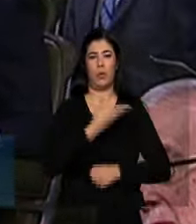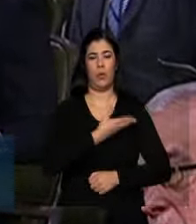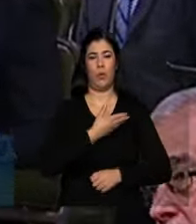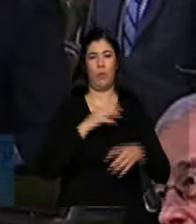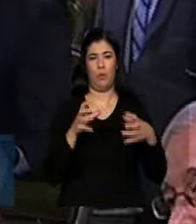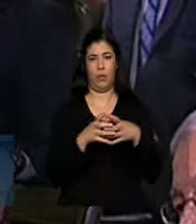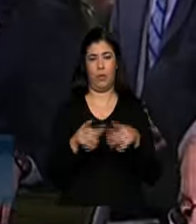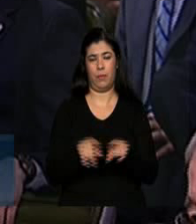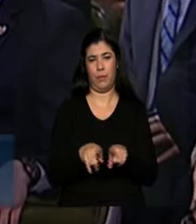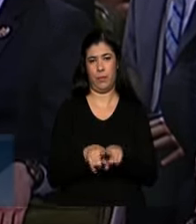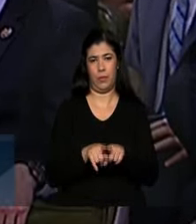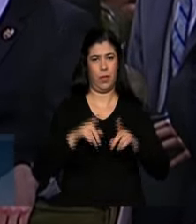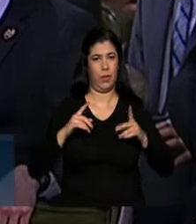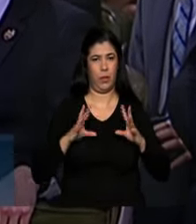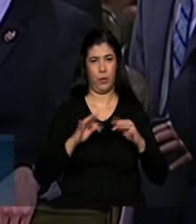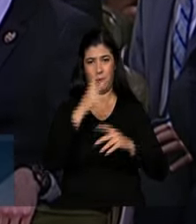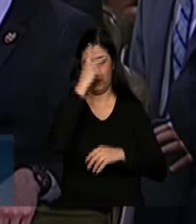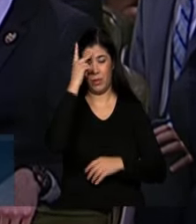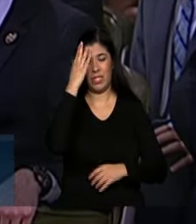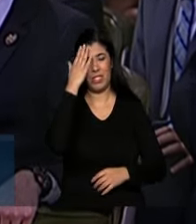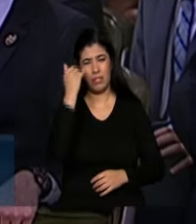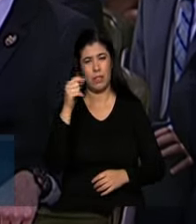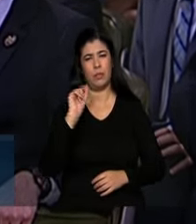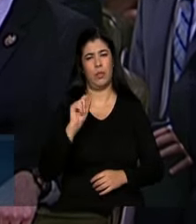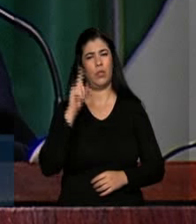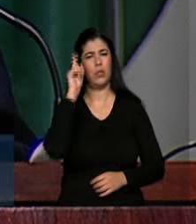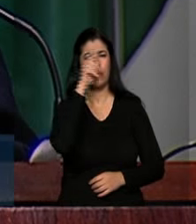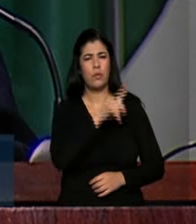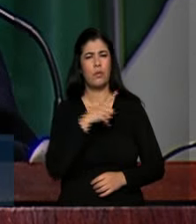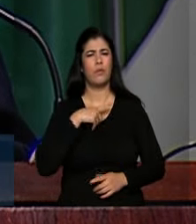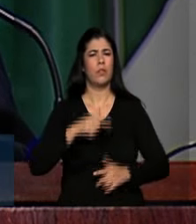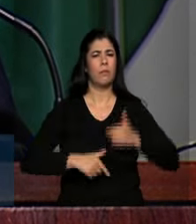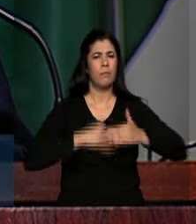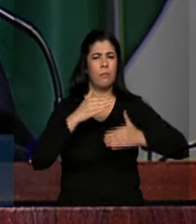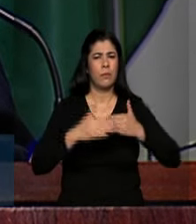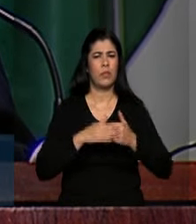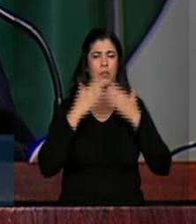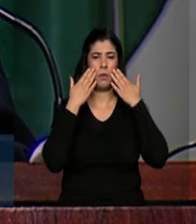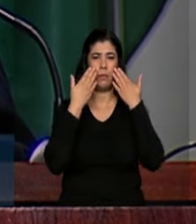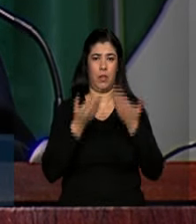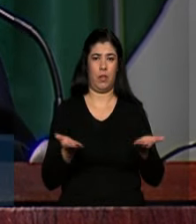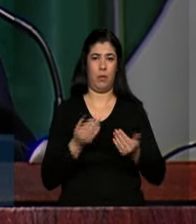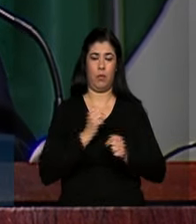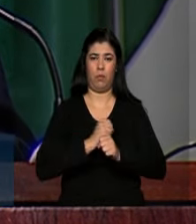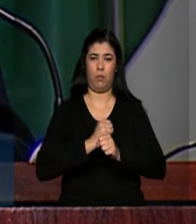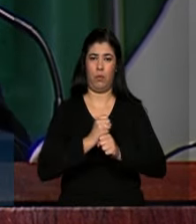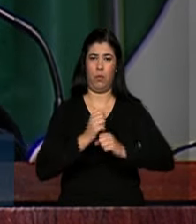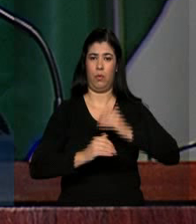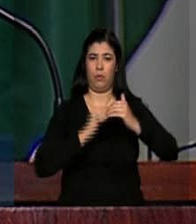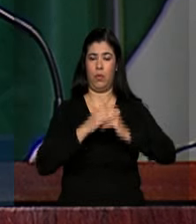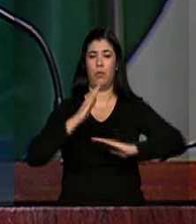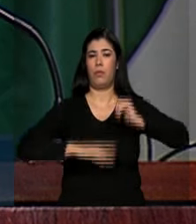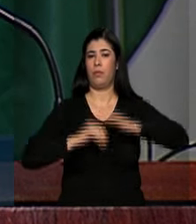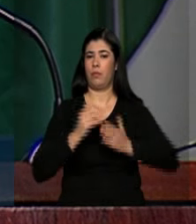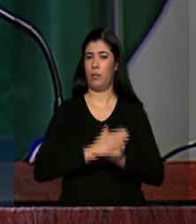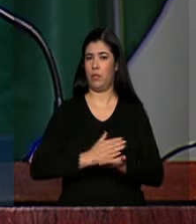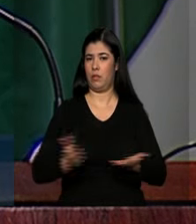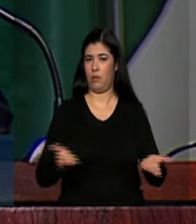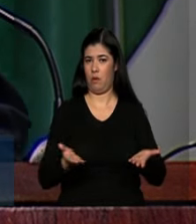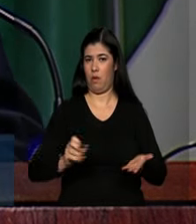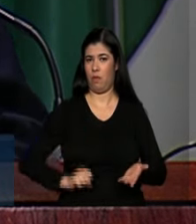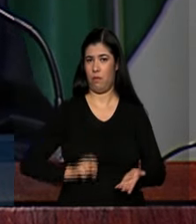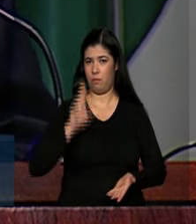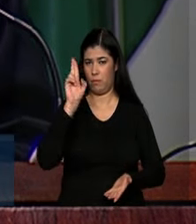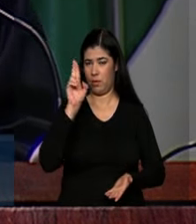turma. Todos sabemos das dificuldades, dos desafios que se apresentarão ao longo da carreira, que ora se inicia, para